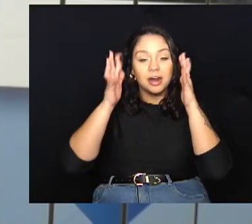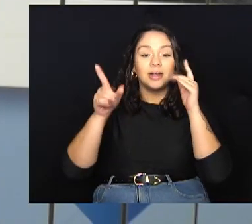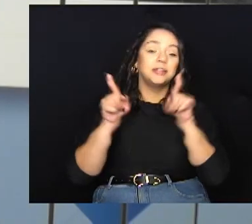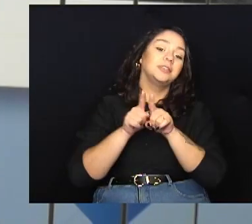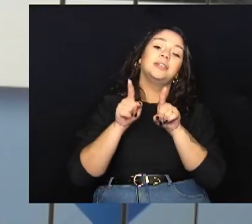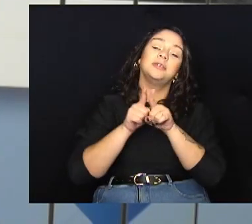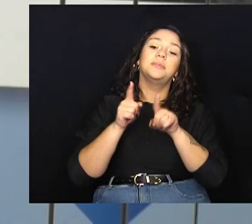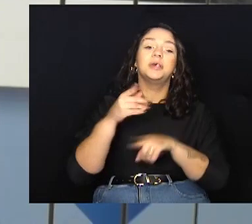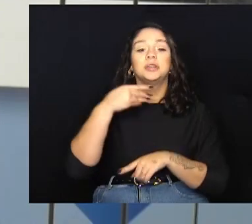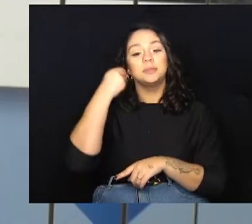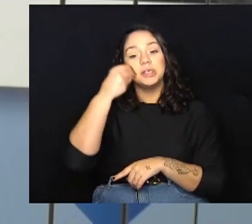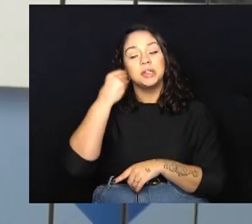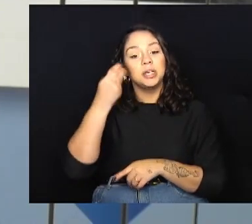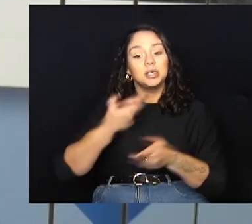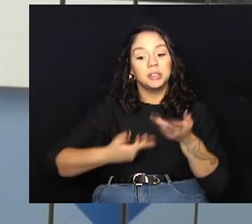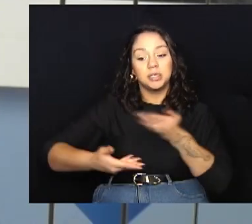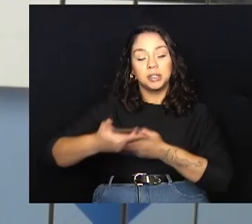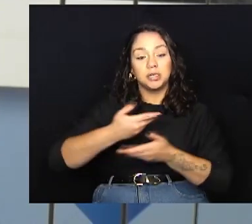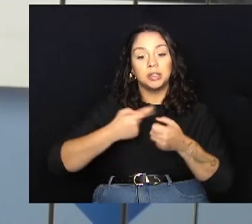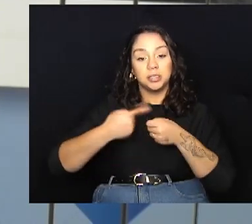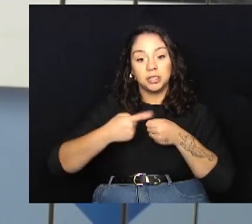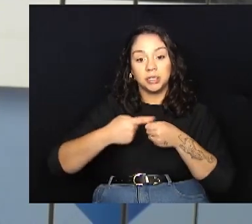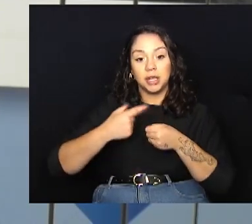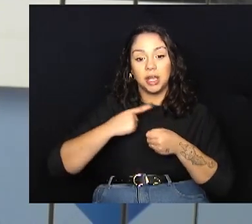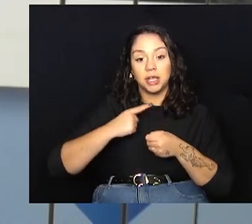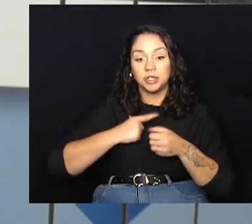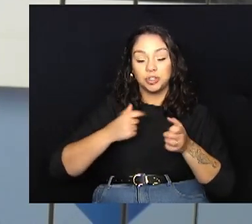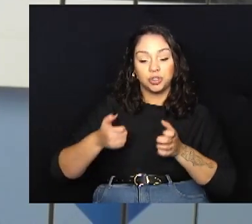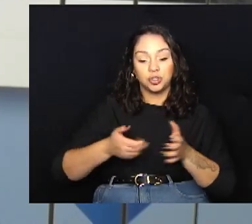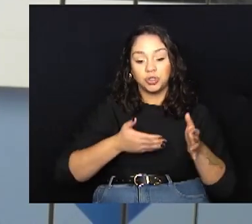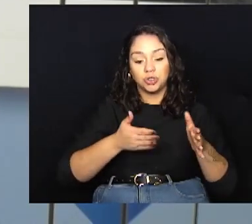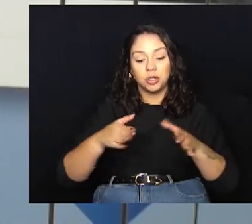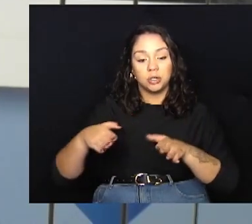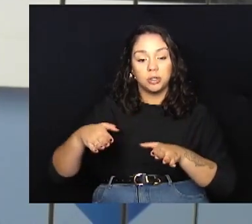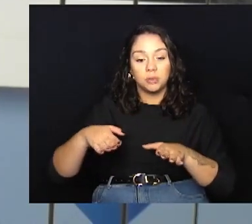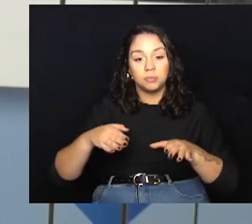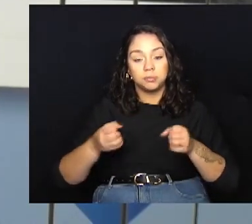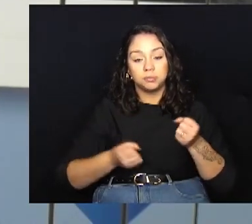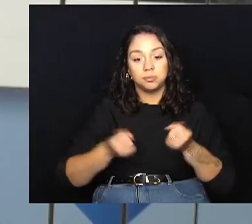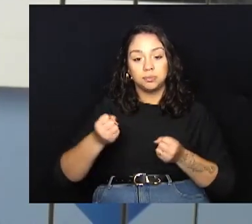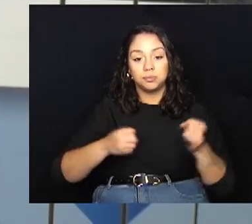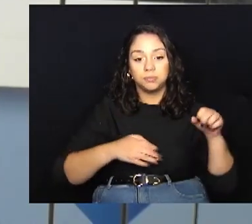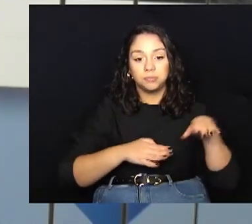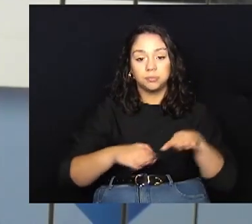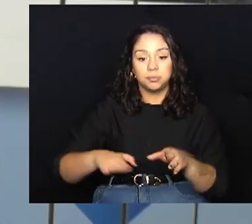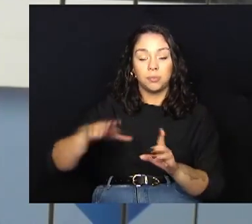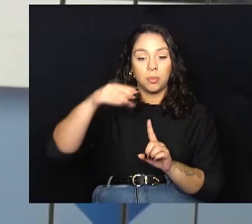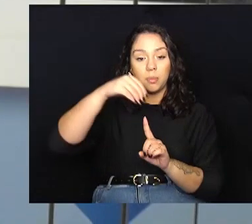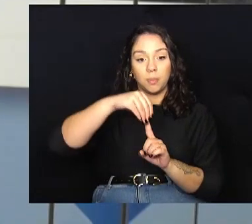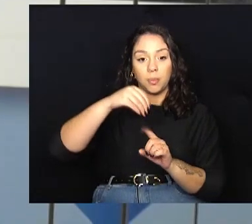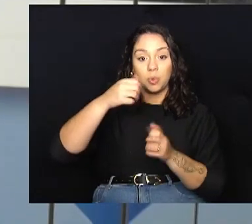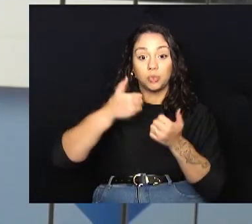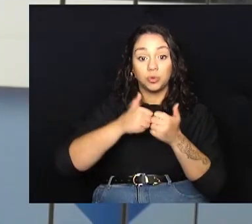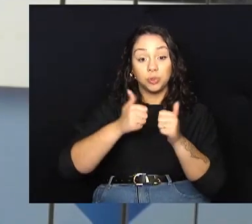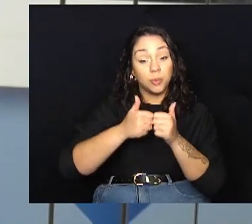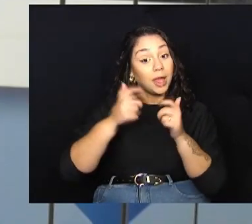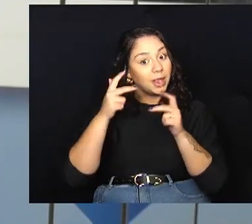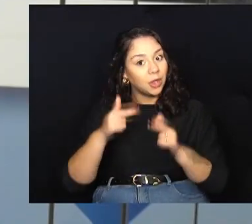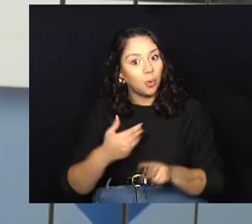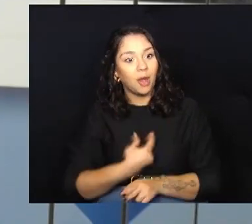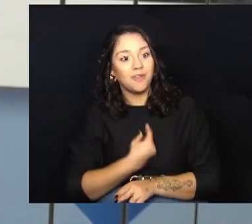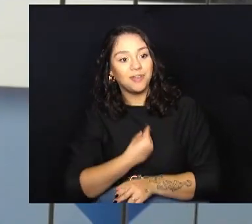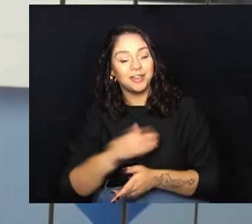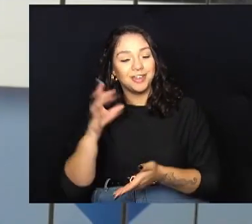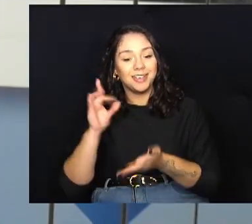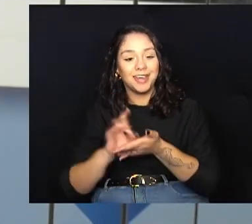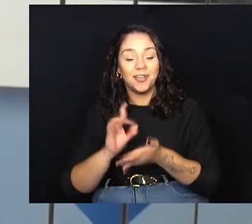de circulação na cidade com via ciclovia calçada ponto de ônibus tudo igual na vida real viu Gente olha